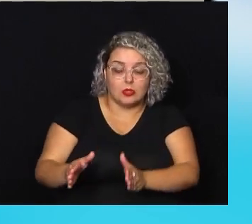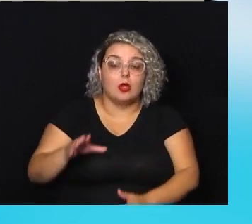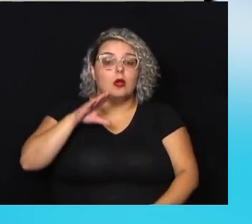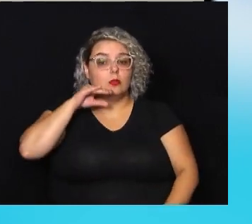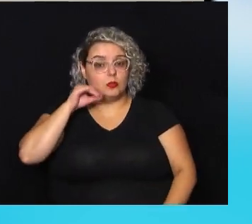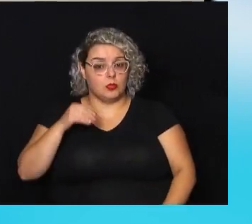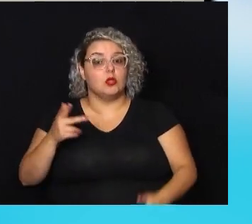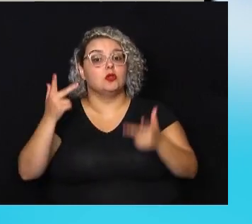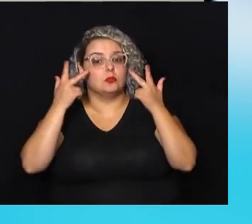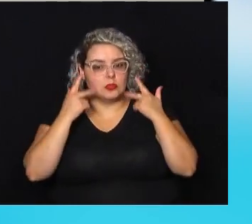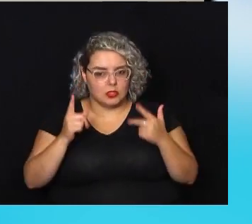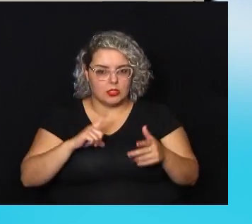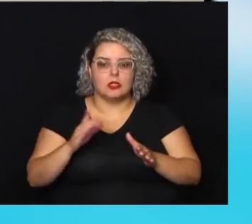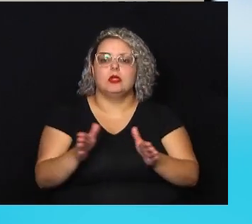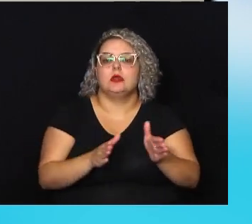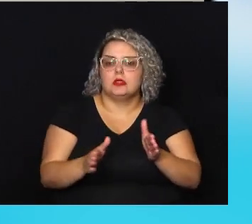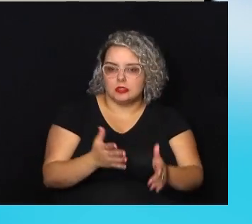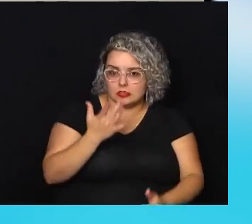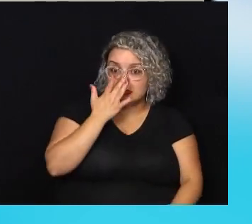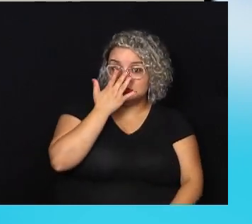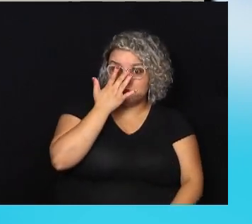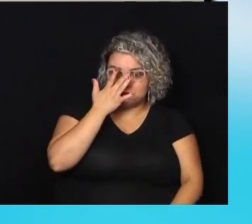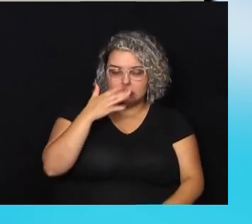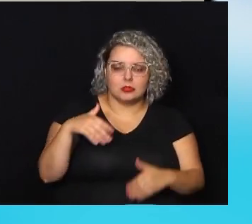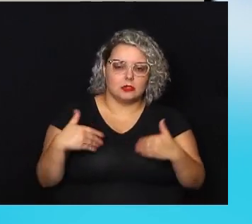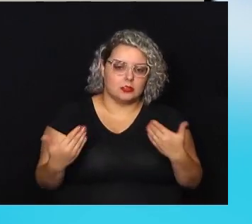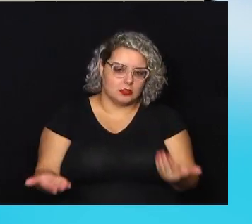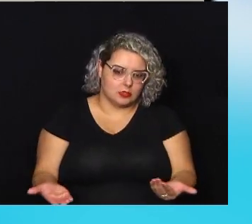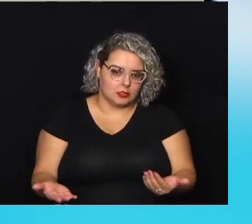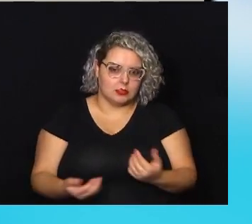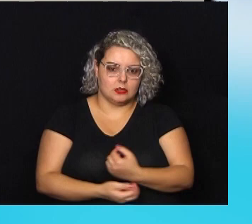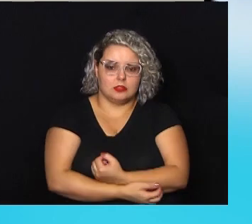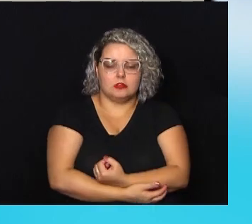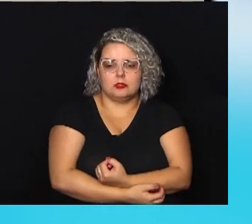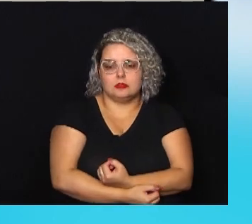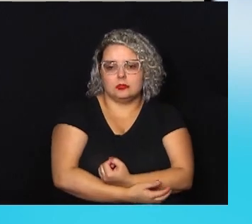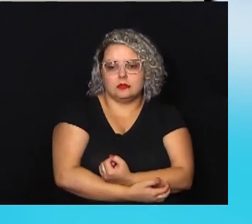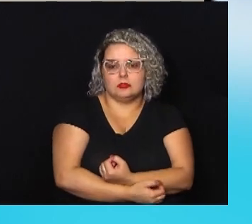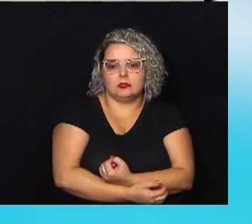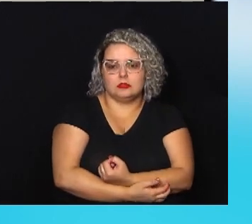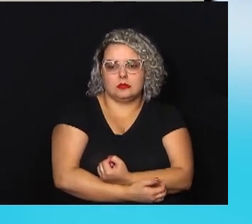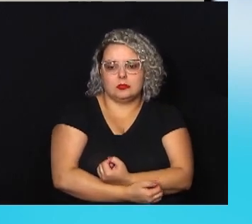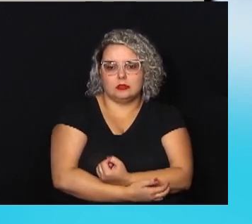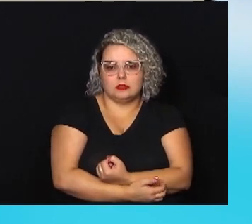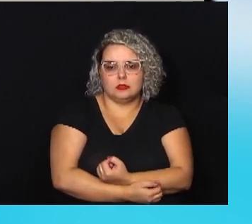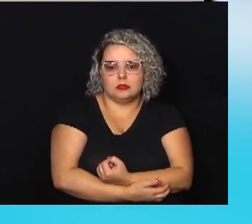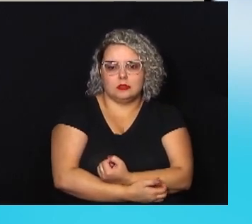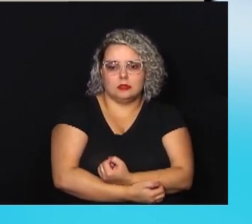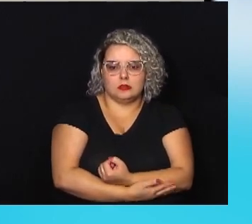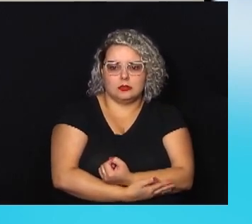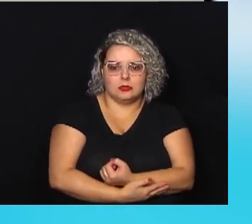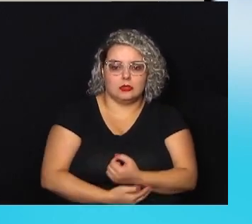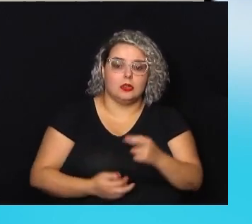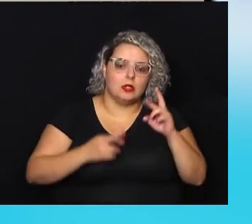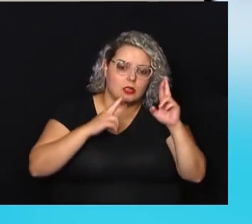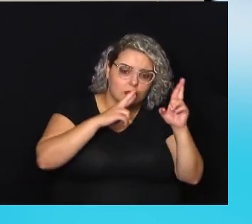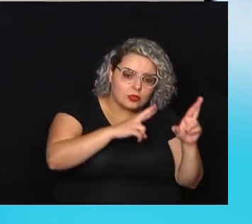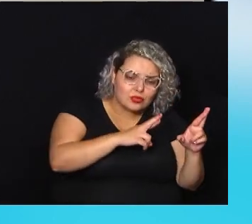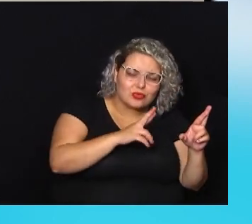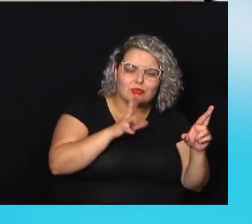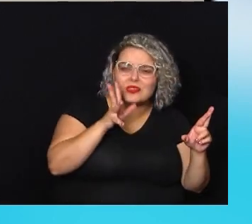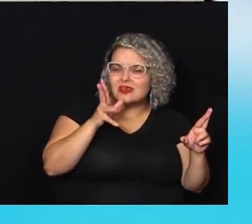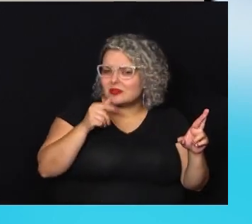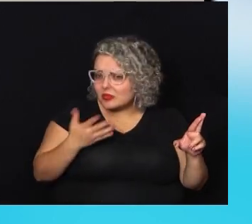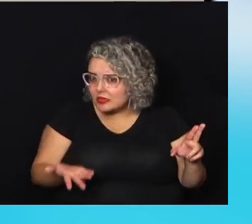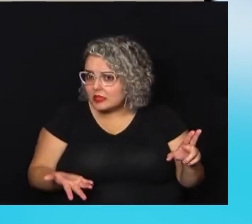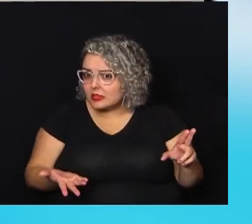O atraso de fase é muito interessante, porque os adolescentes geralmente têm essa apresentação, e aí eles acabam indo dormir sempre